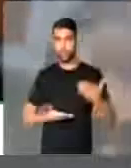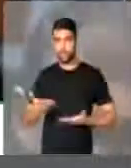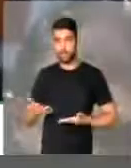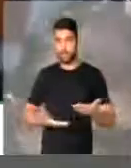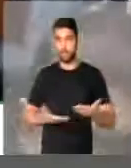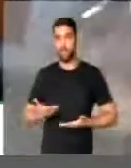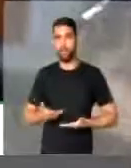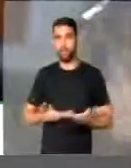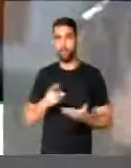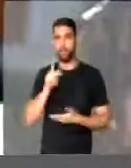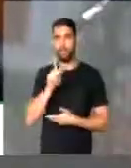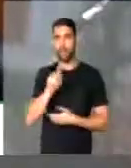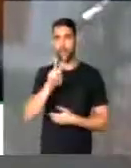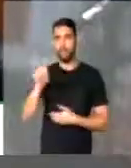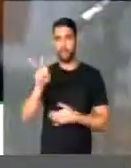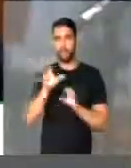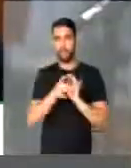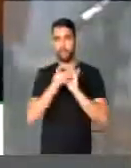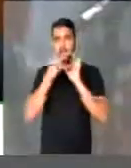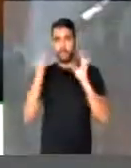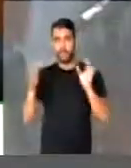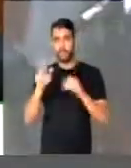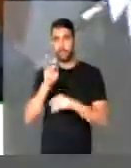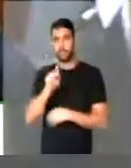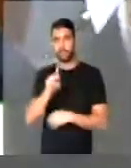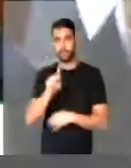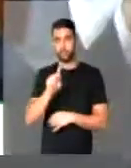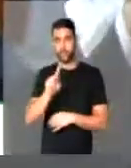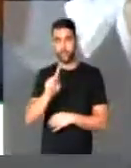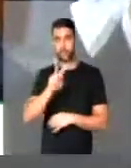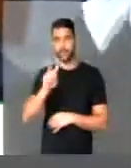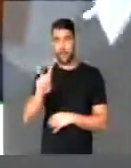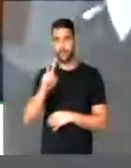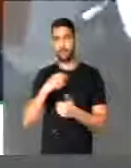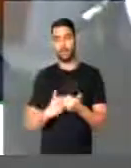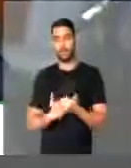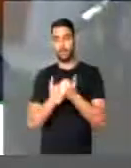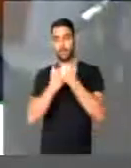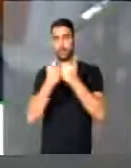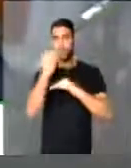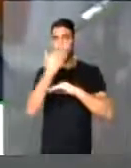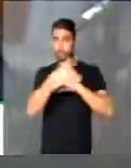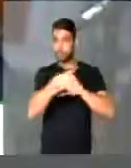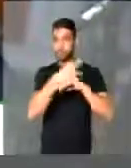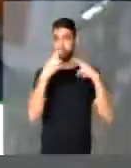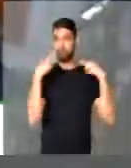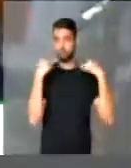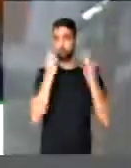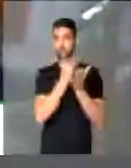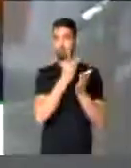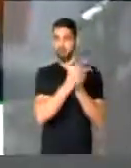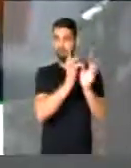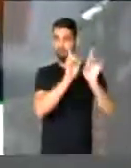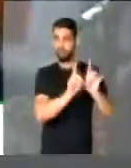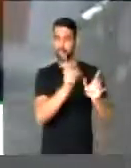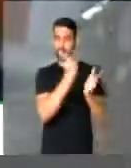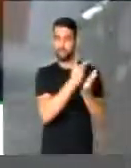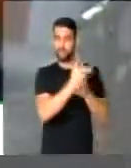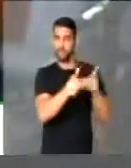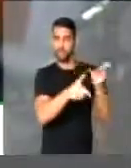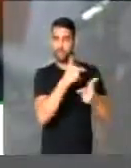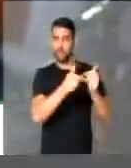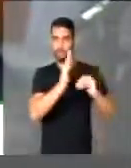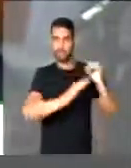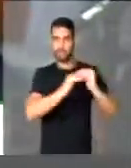serviço. O PV é a favor da liberdade, o PV é a favor de que os taxistas tenham sim o seu direito de